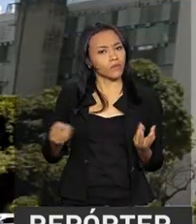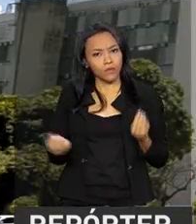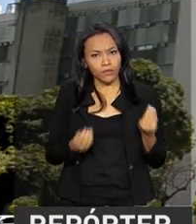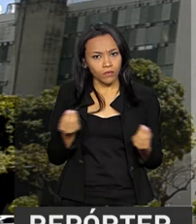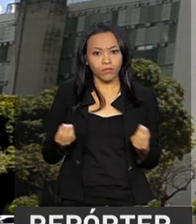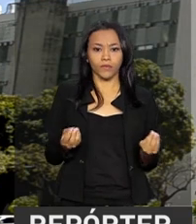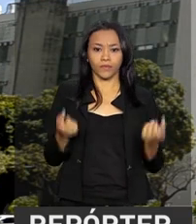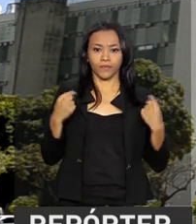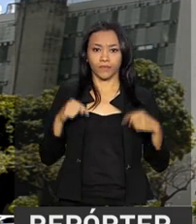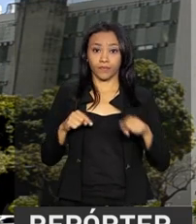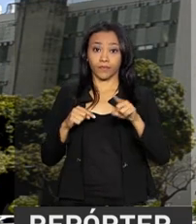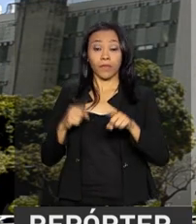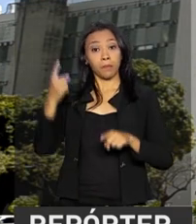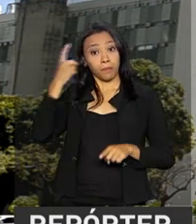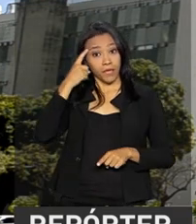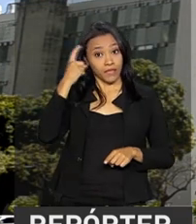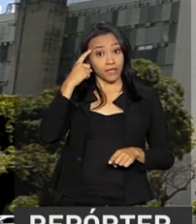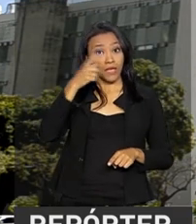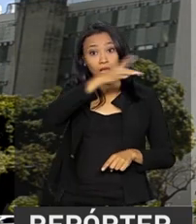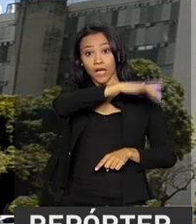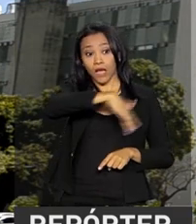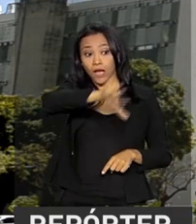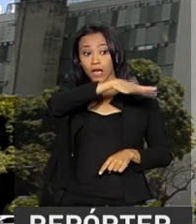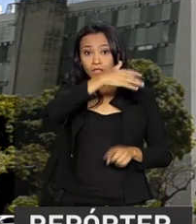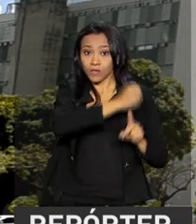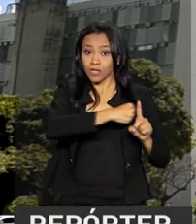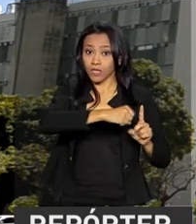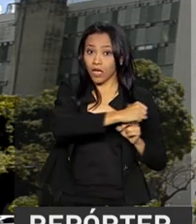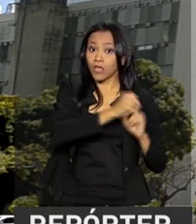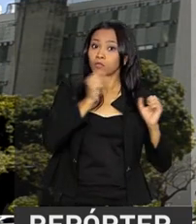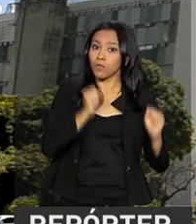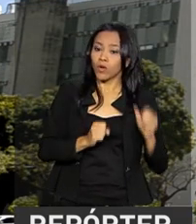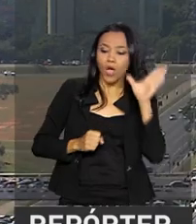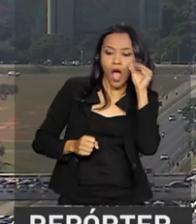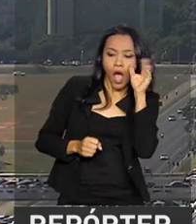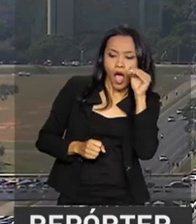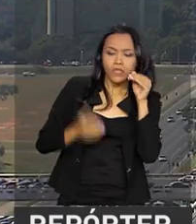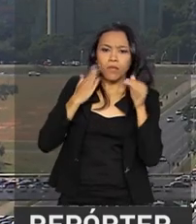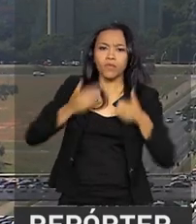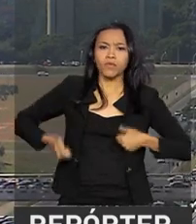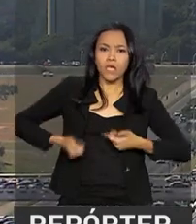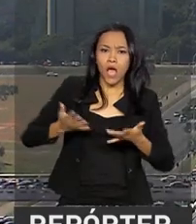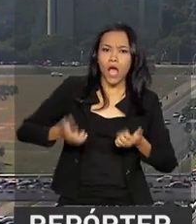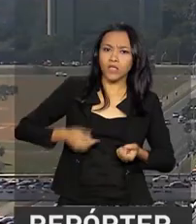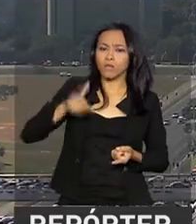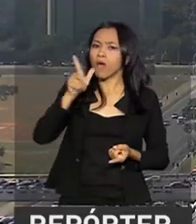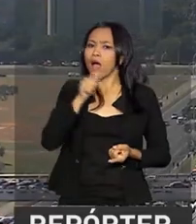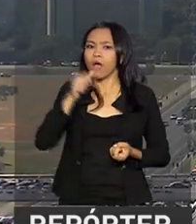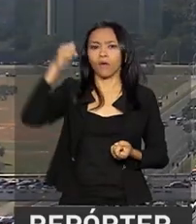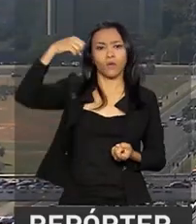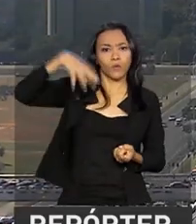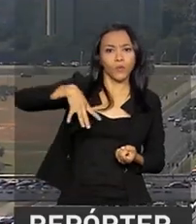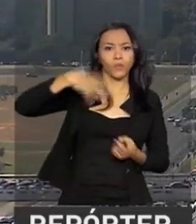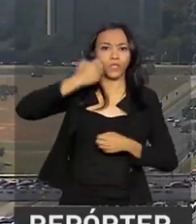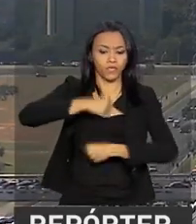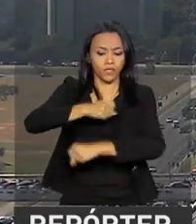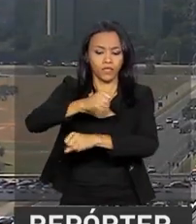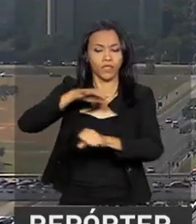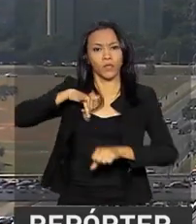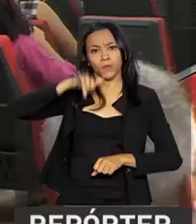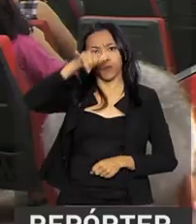imagina o cidadão poderá acompanhar os gastos públicos como energia elétrica água e limpeza diárias e passagens